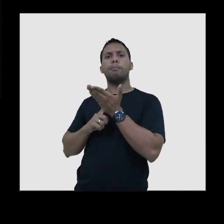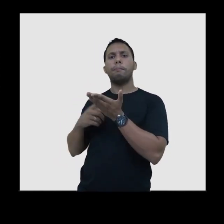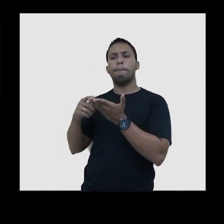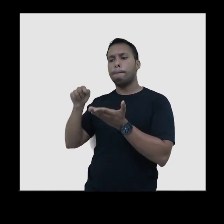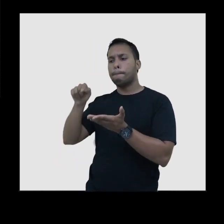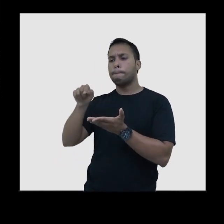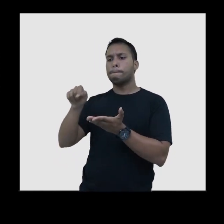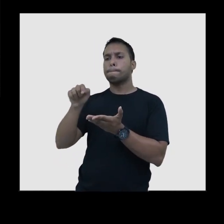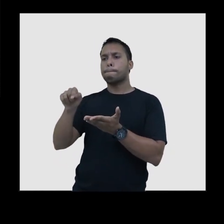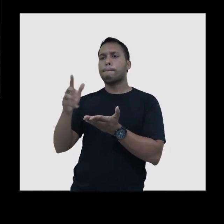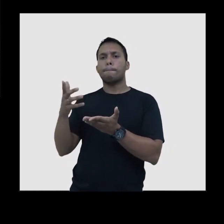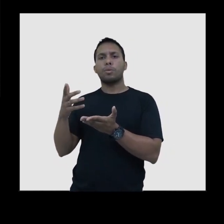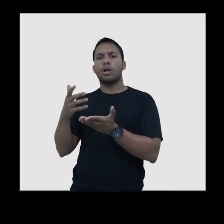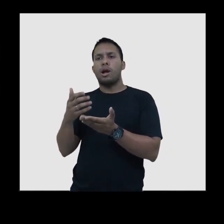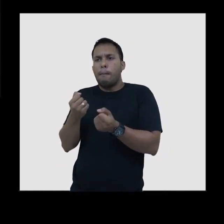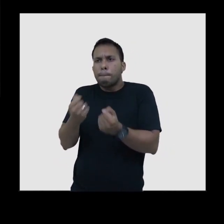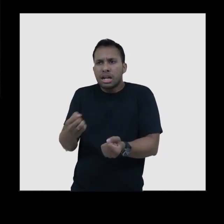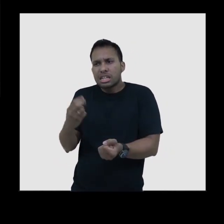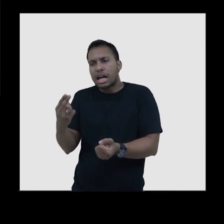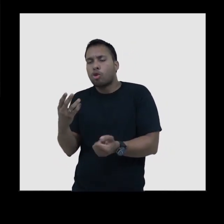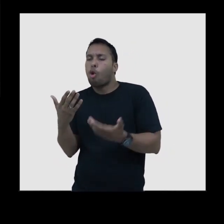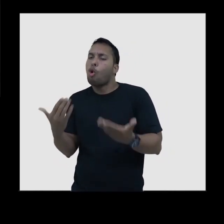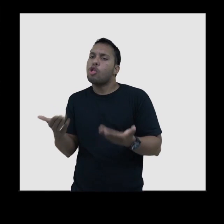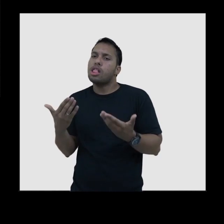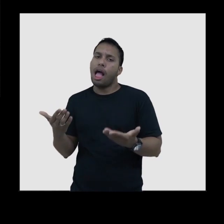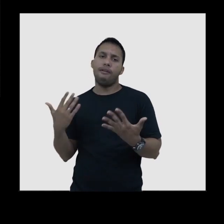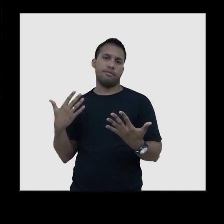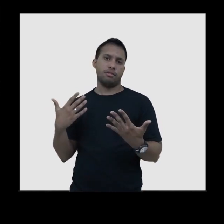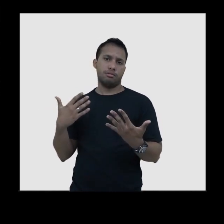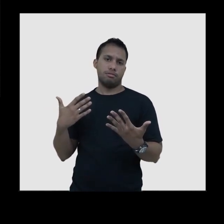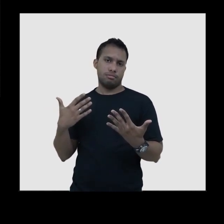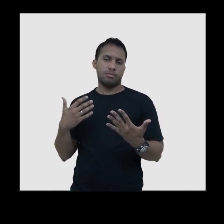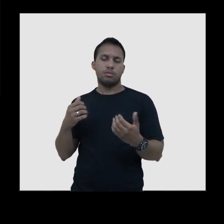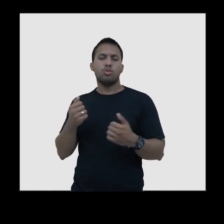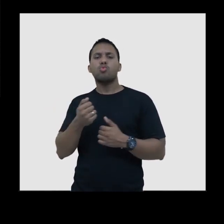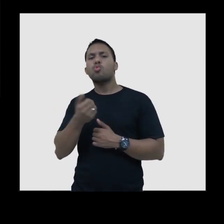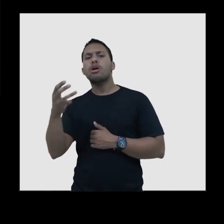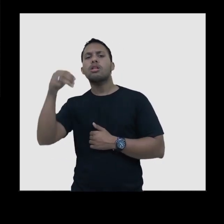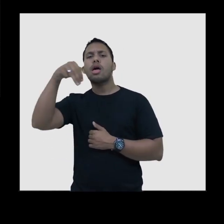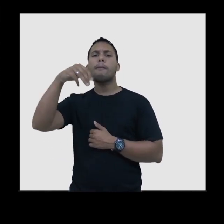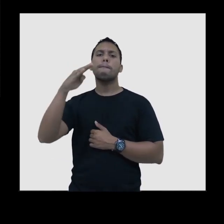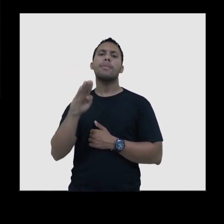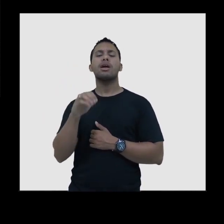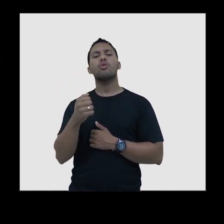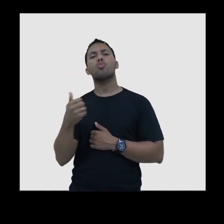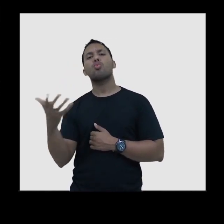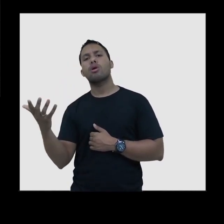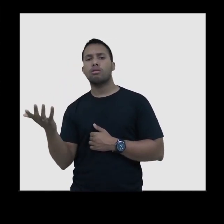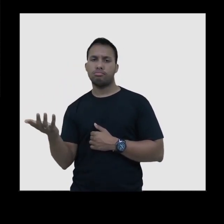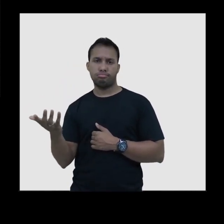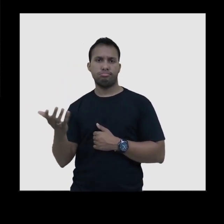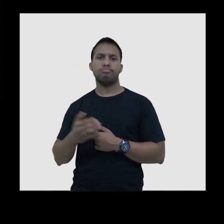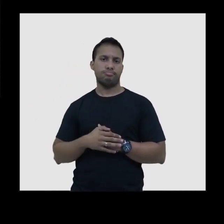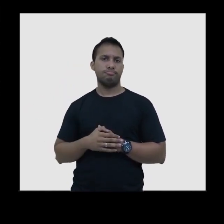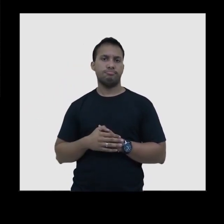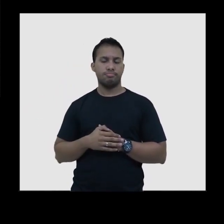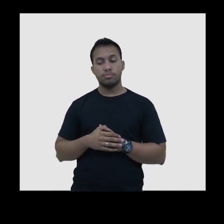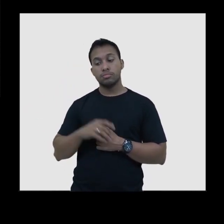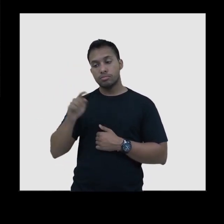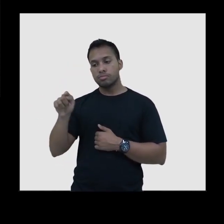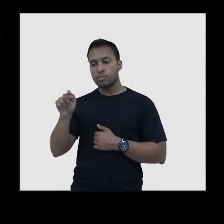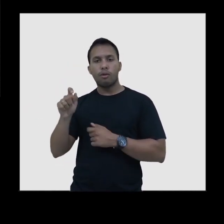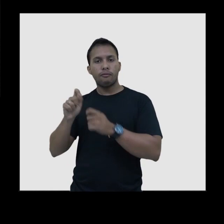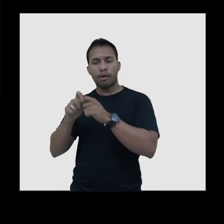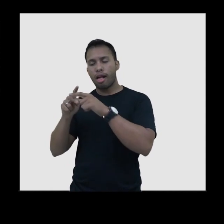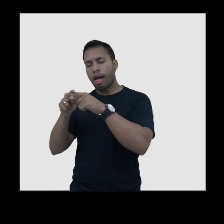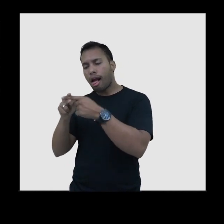Certo? Com isso ele mostra a estimativa de mais ou menos o tamanho que vai ficar esse nosso arquivo final. Pronto, esses aqui são alguns ajustes que a gente faz